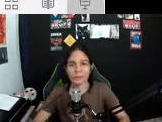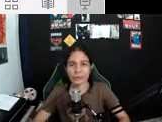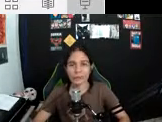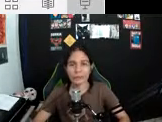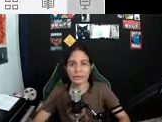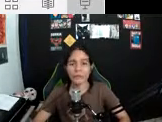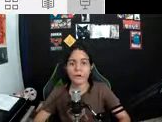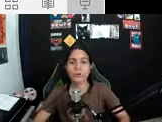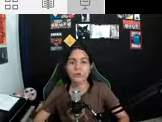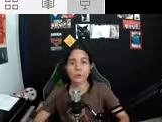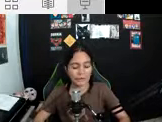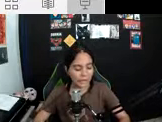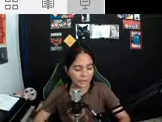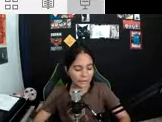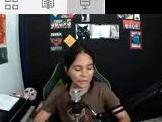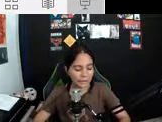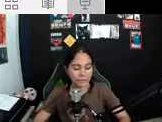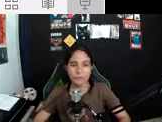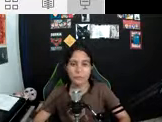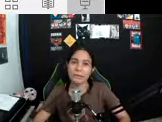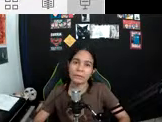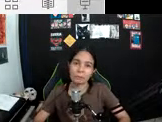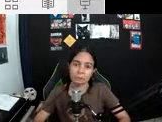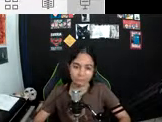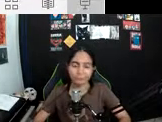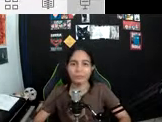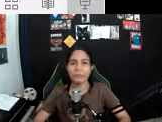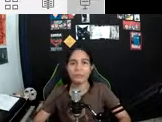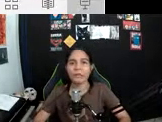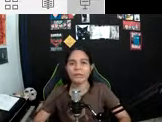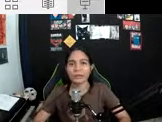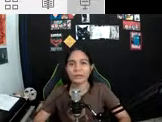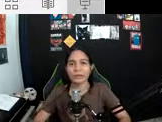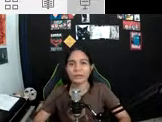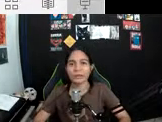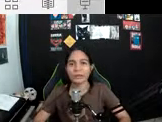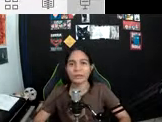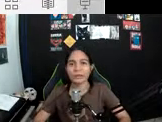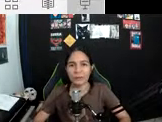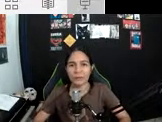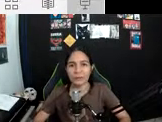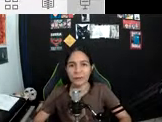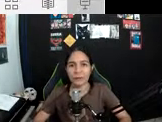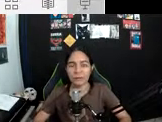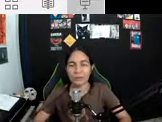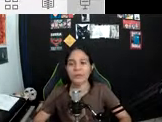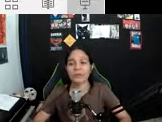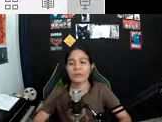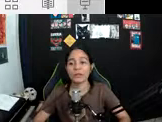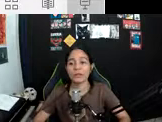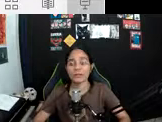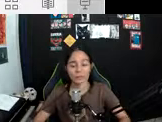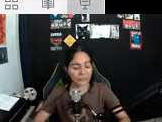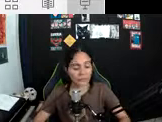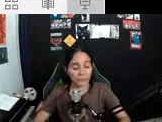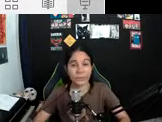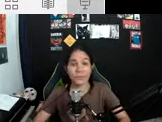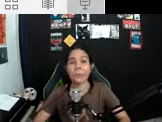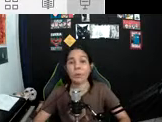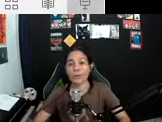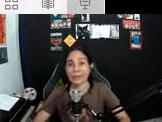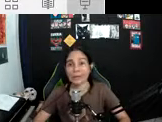uma responsabilidade a qual nunca, né, essa pessoa que bem já tinha falado que era desqualificado em todos os sentidos,